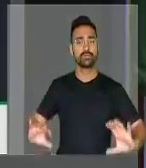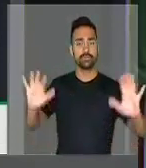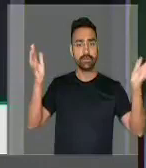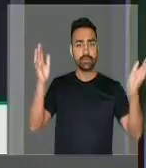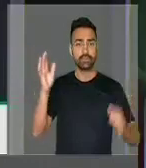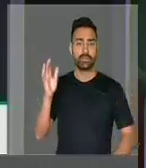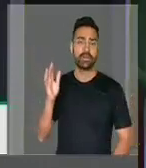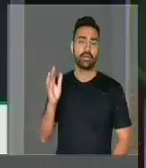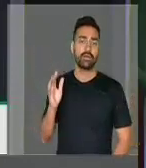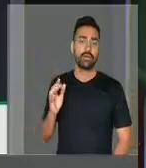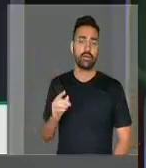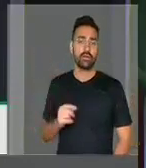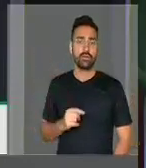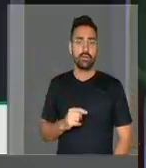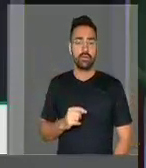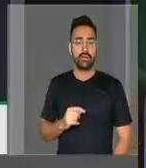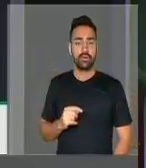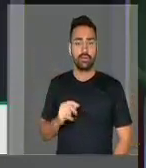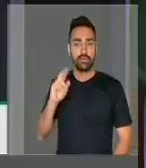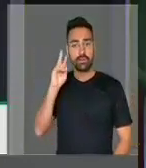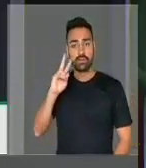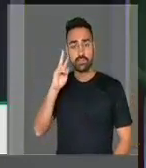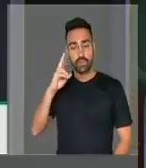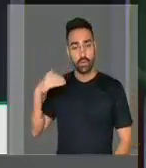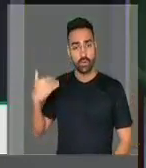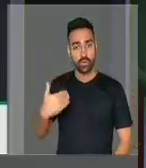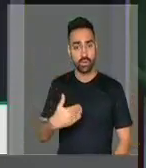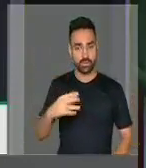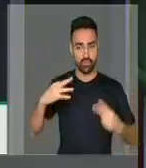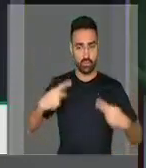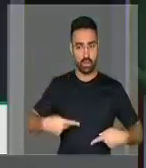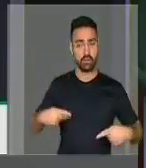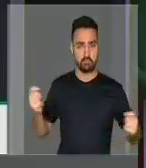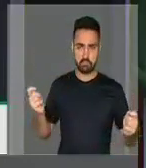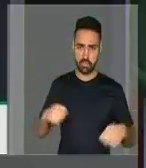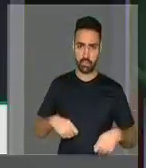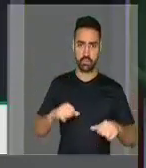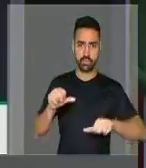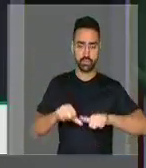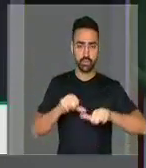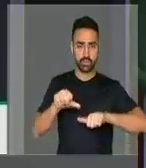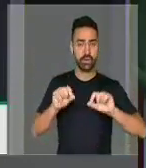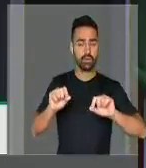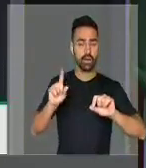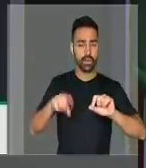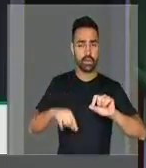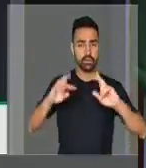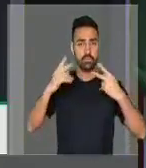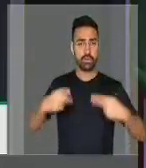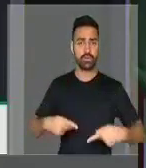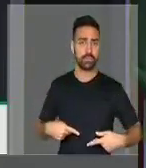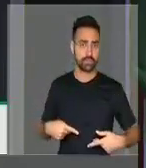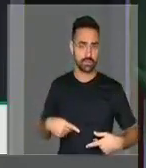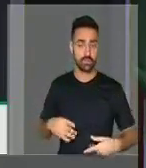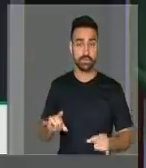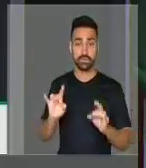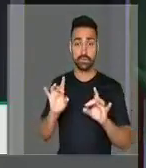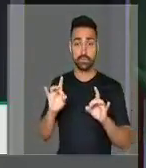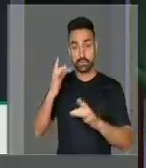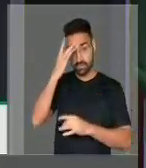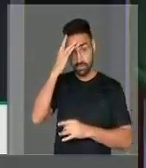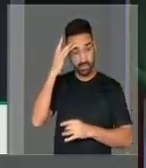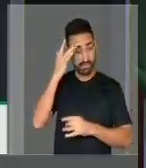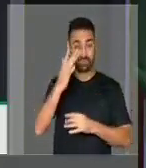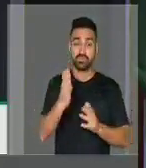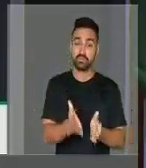na essência, de que a história humana pode mudar e são os seres humanos, especialmente os